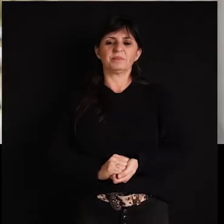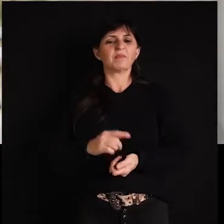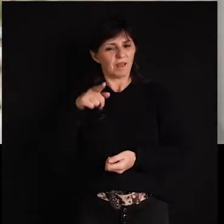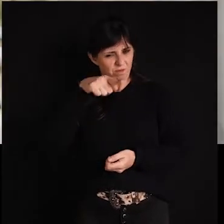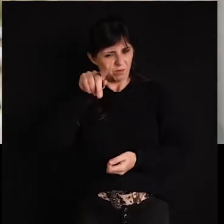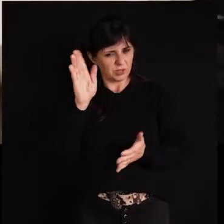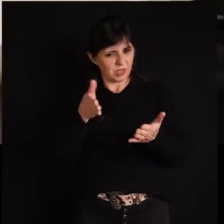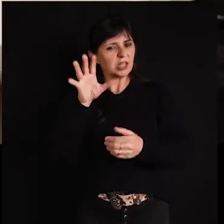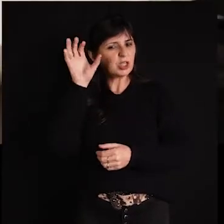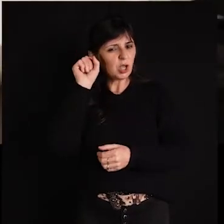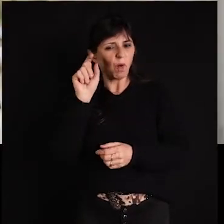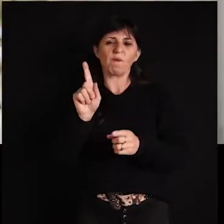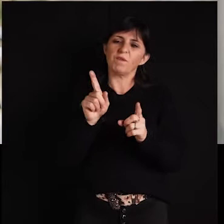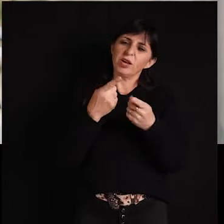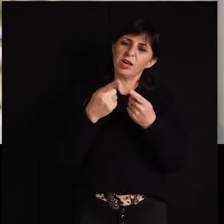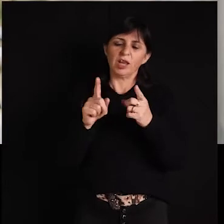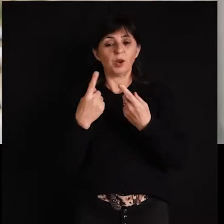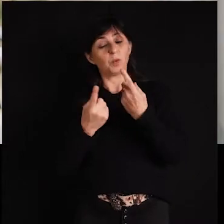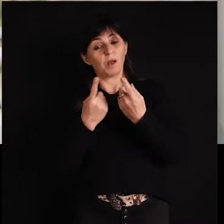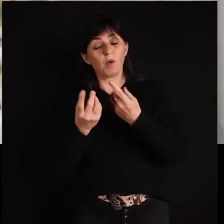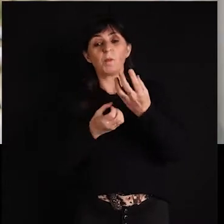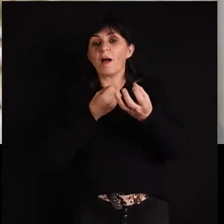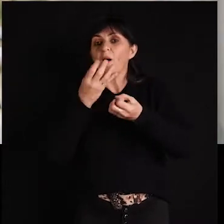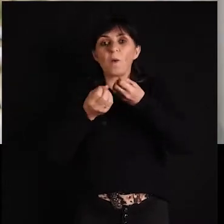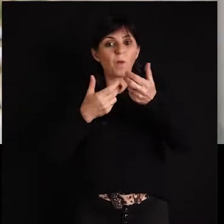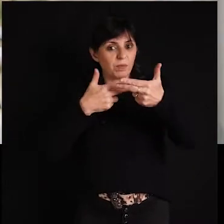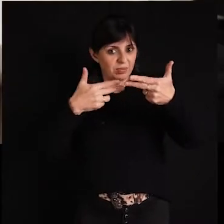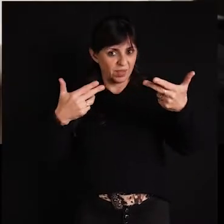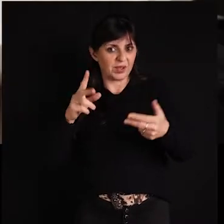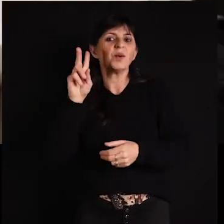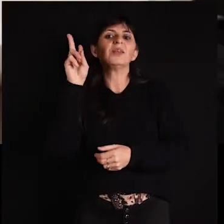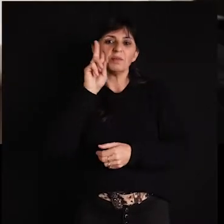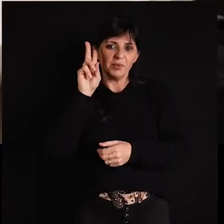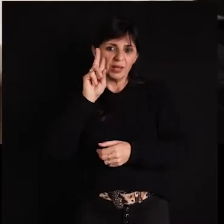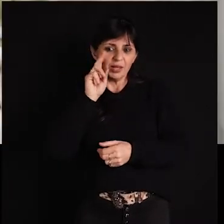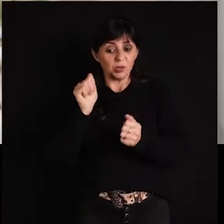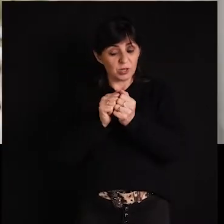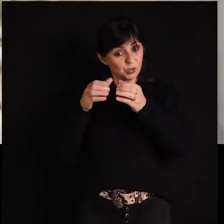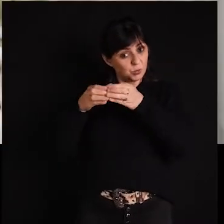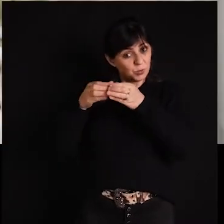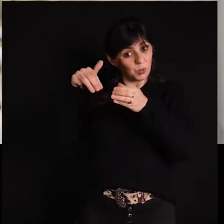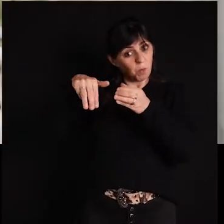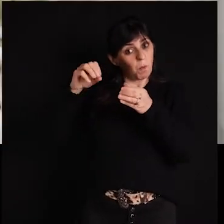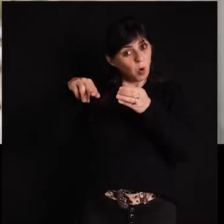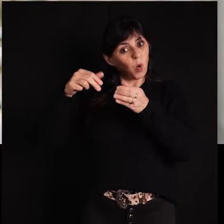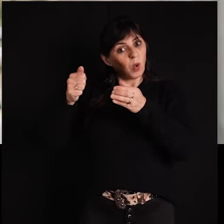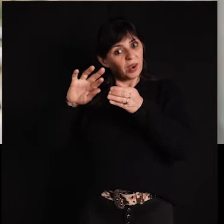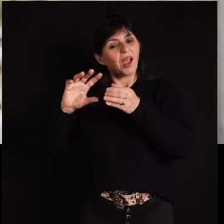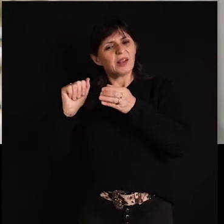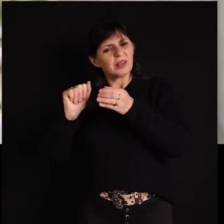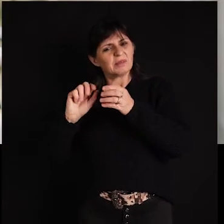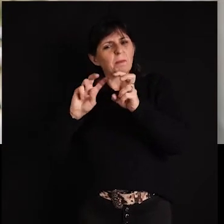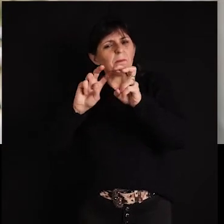Vocês já ouviram algumas músicas, já contei um pouco da minha história com os monarcas. Uma perspectiva de